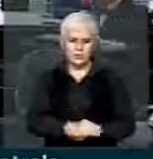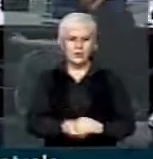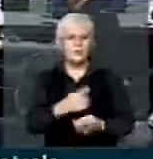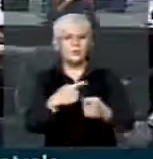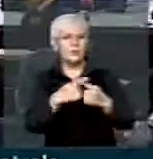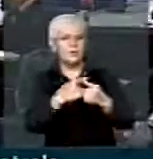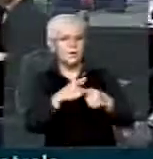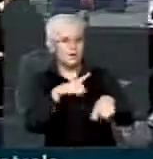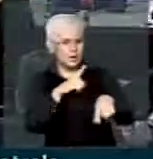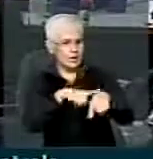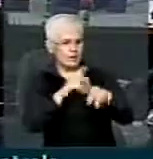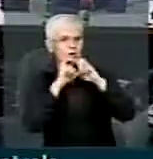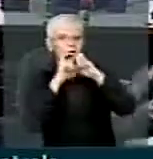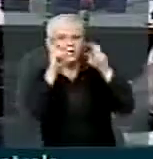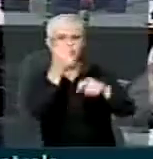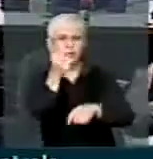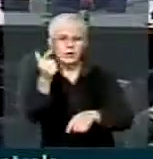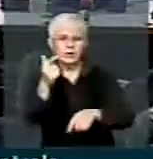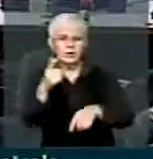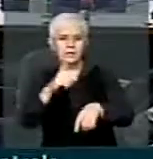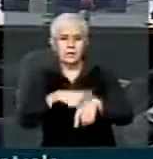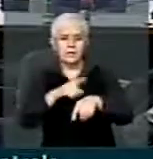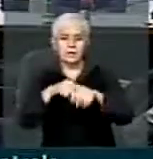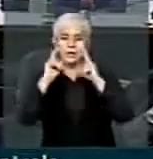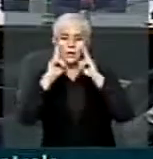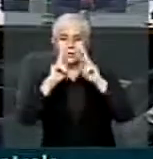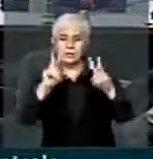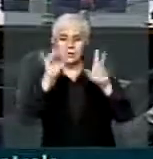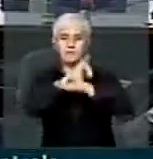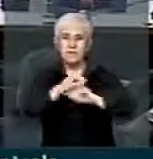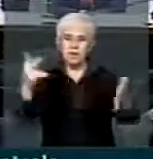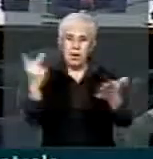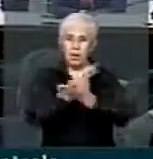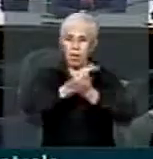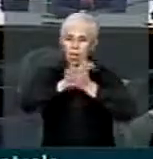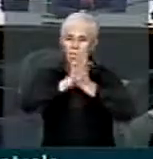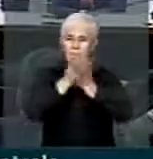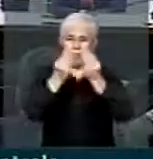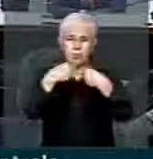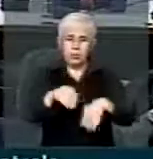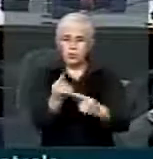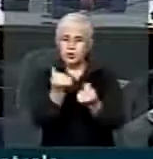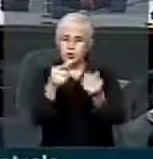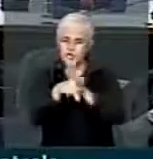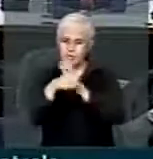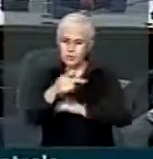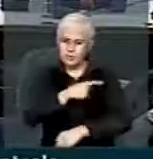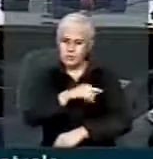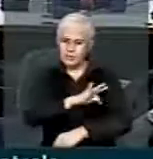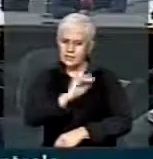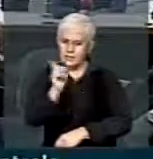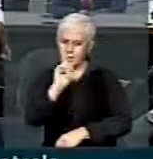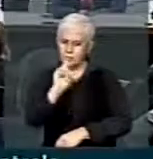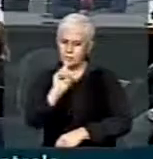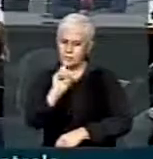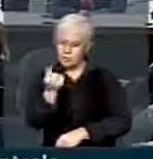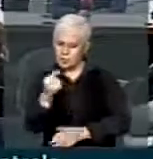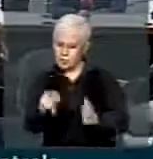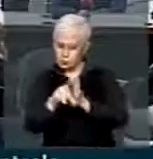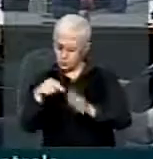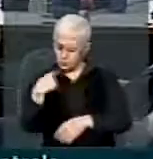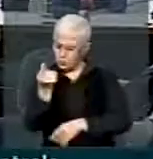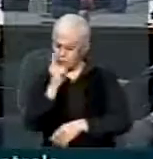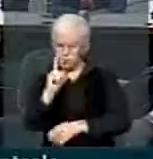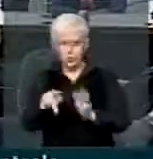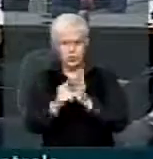desse jeito, presidente, quando viram um caso rumoroso esse? O dinheiro não é do PT, não é nosso, é do povo brasileiro. Não